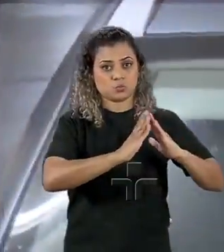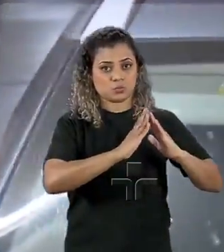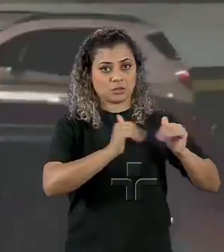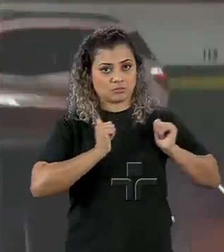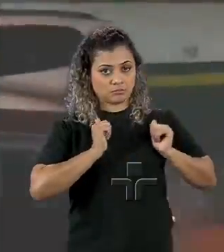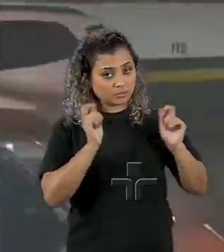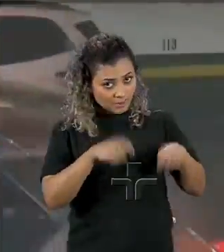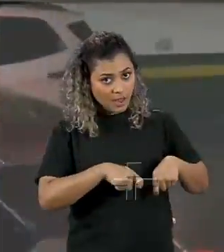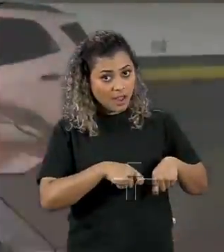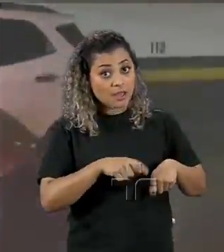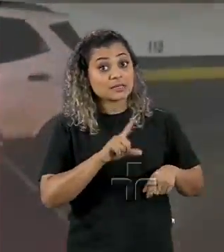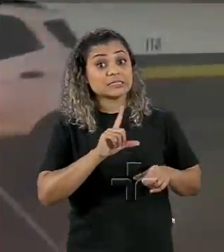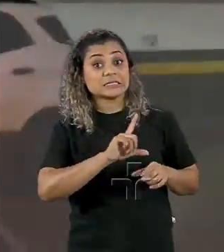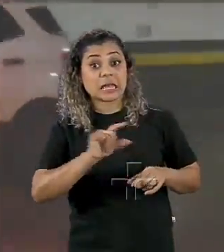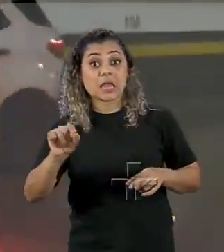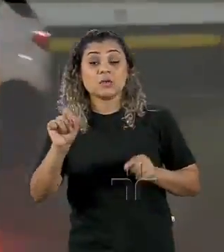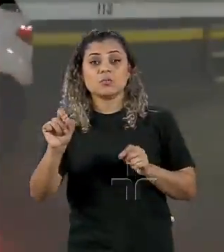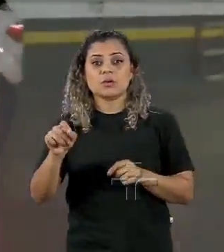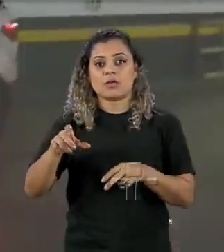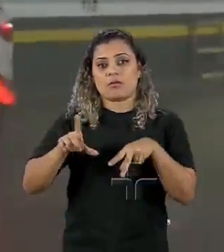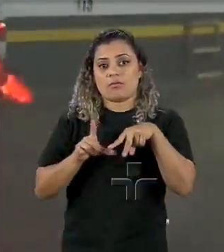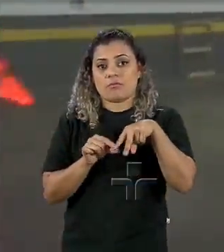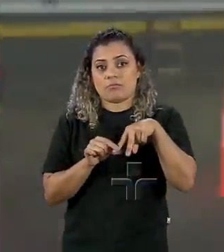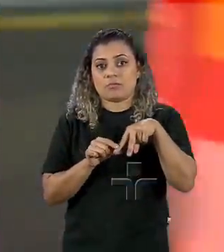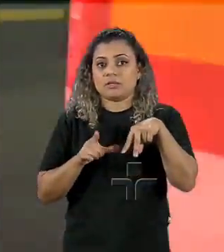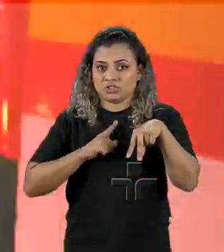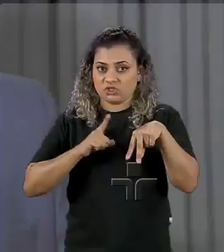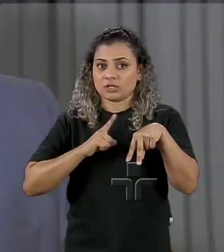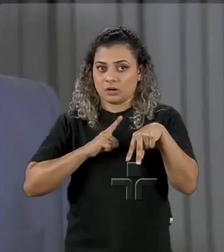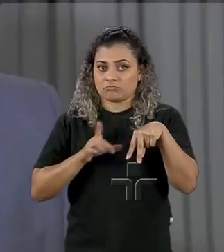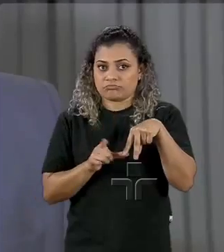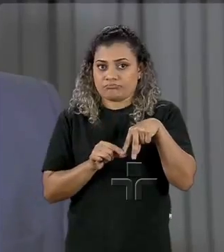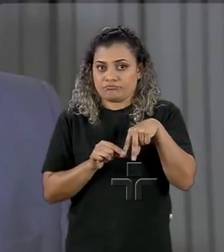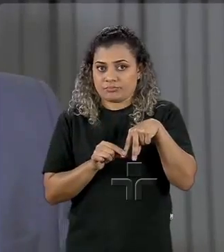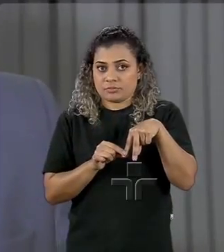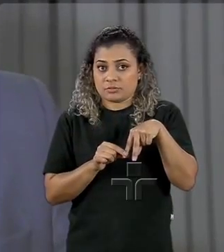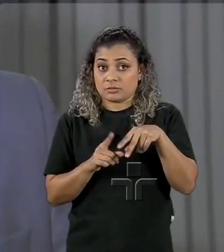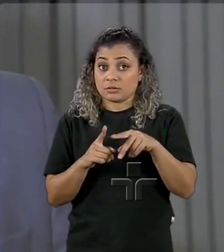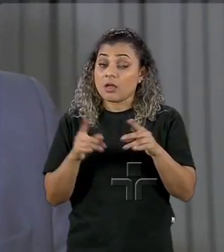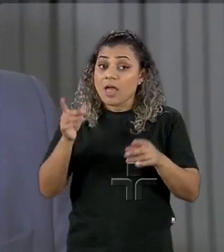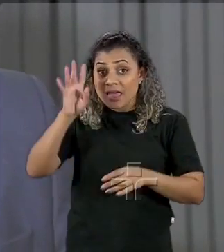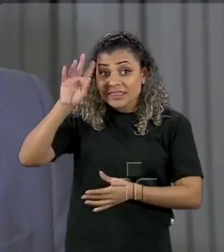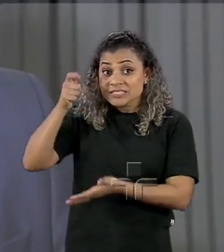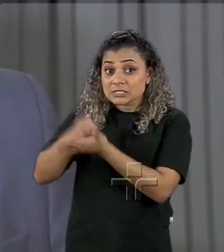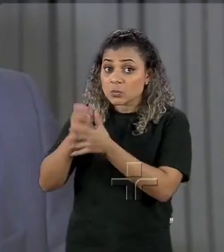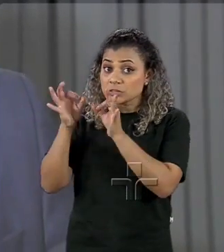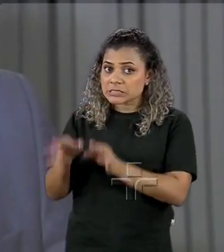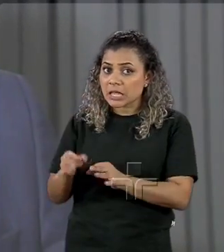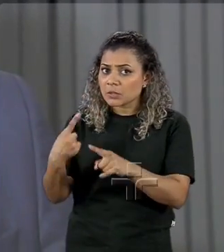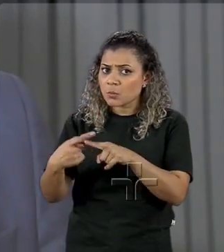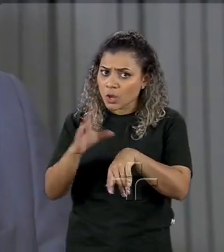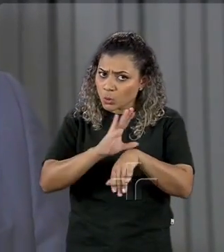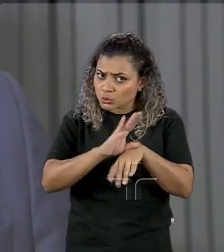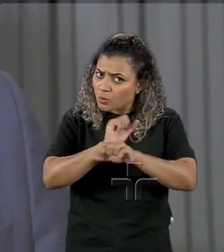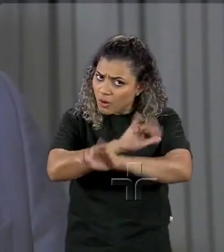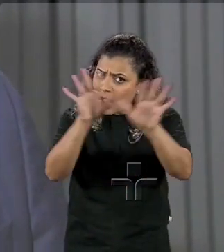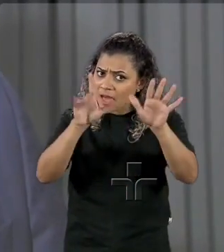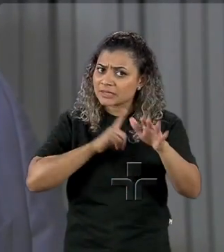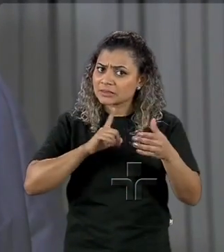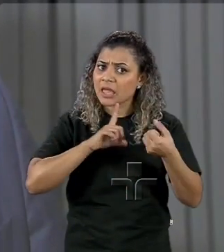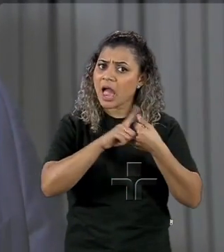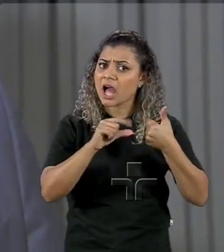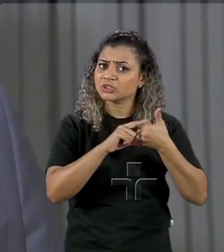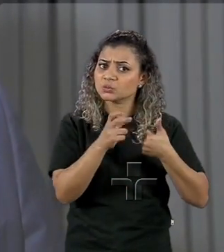liberdade. Saiu de lá com uma tornozeleira eletrônica. A decisão é correta, porque a Constituição é muito clara. Tem um artigo, o artigo